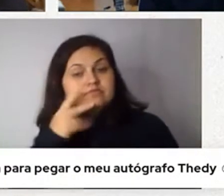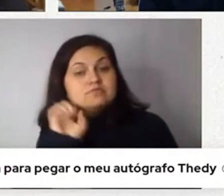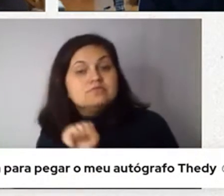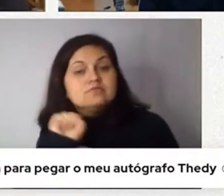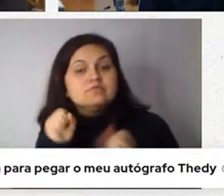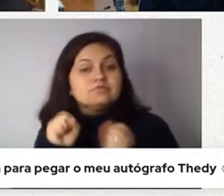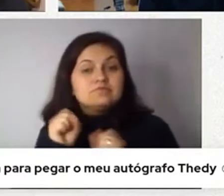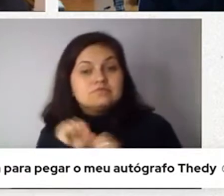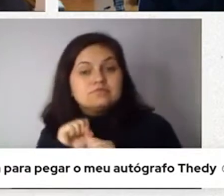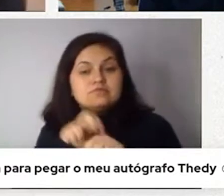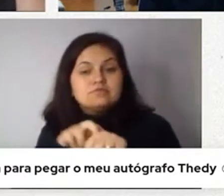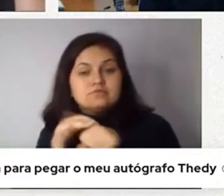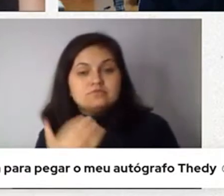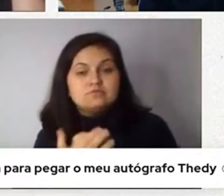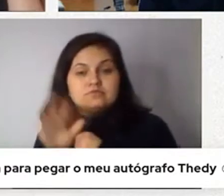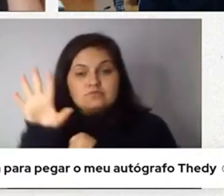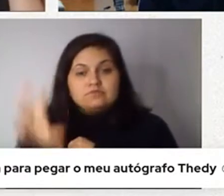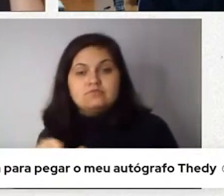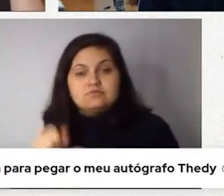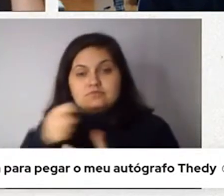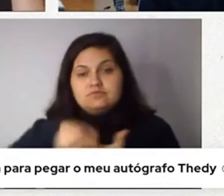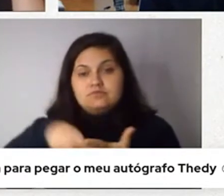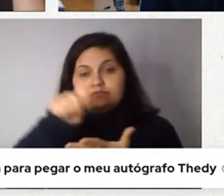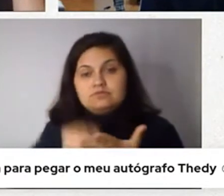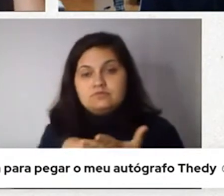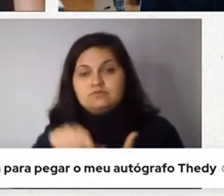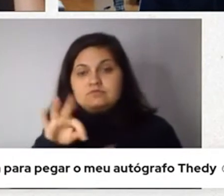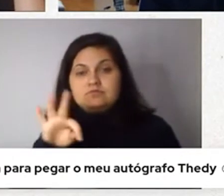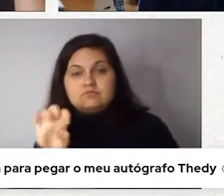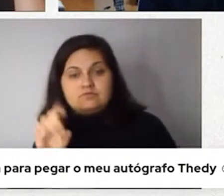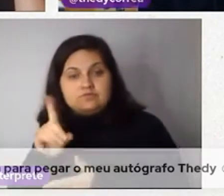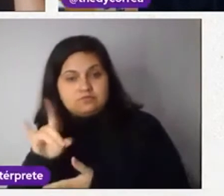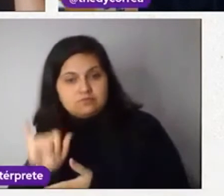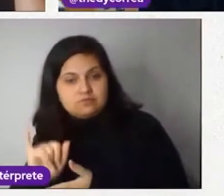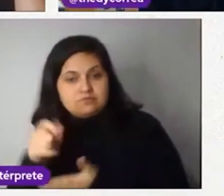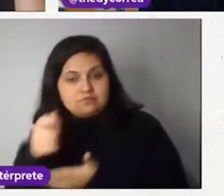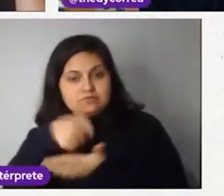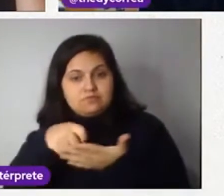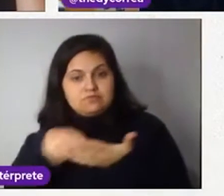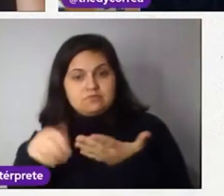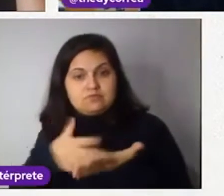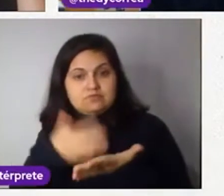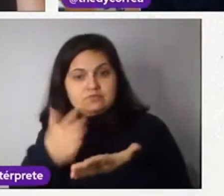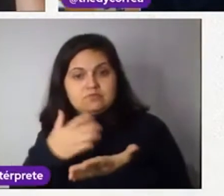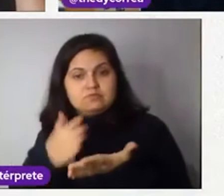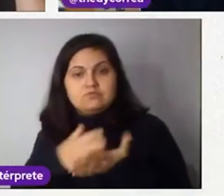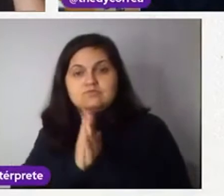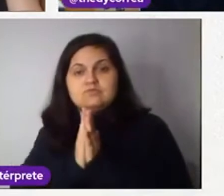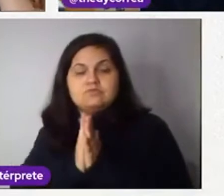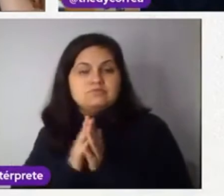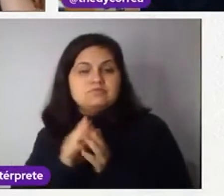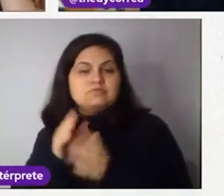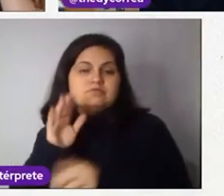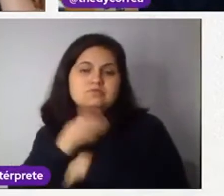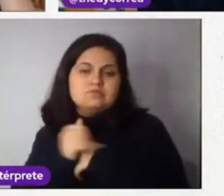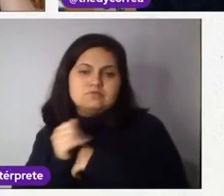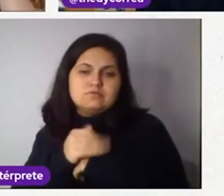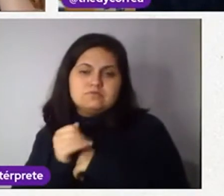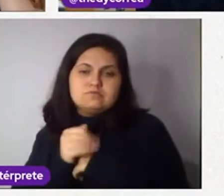esperando passar a pandemia para pegar o autógrafo no livro. Ela é uma querida fã do Nenhum, tá sempre nos apoiando lá em São